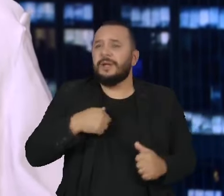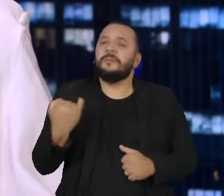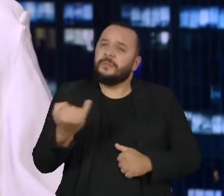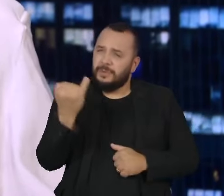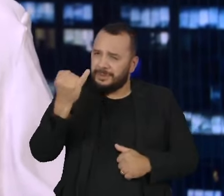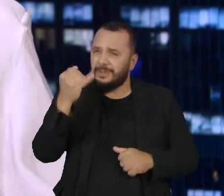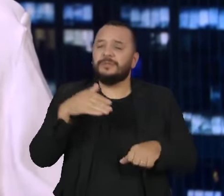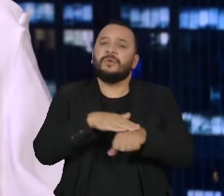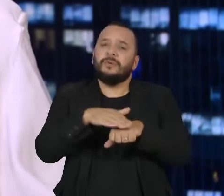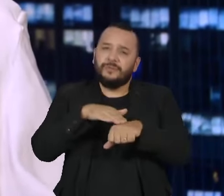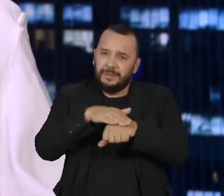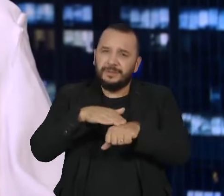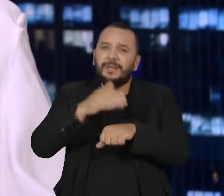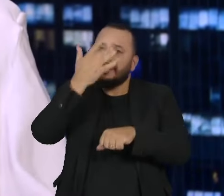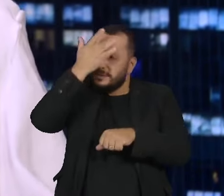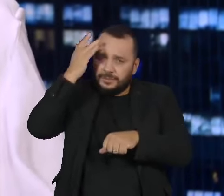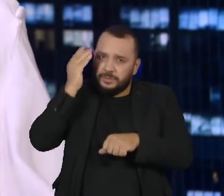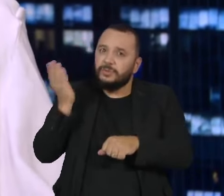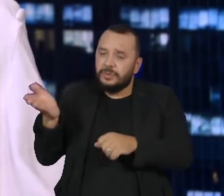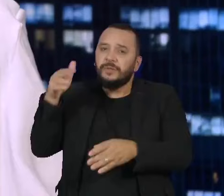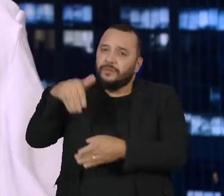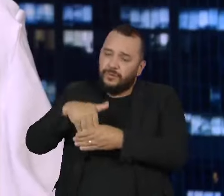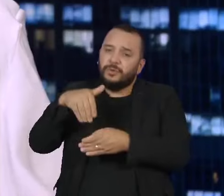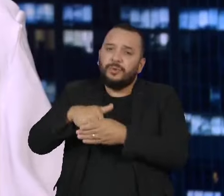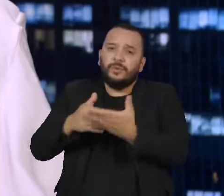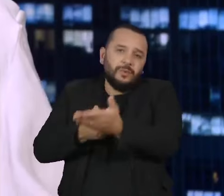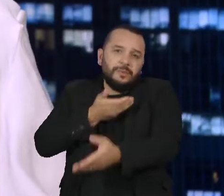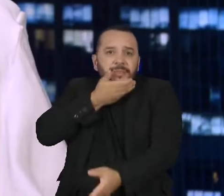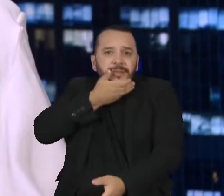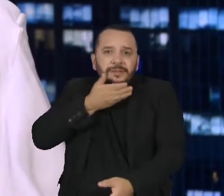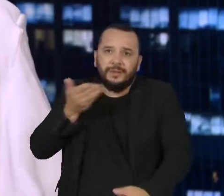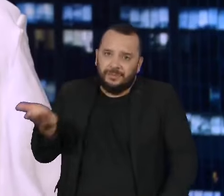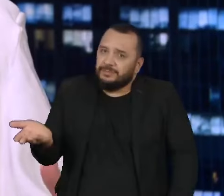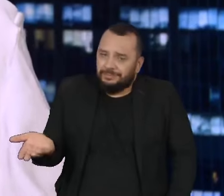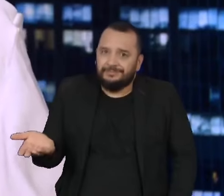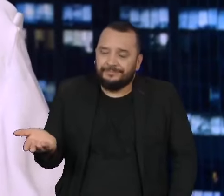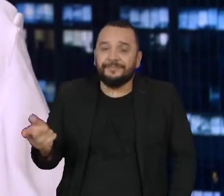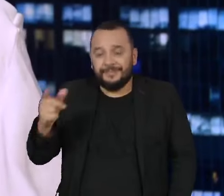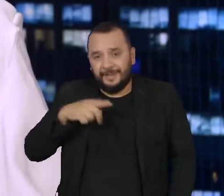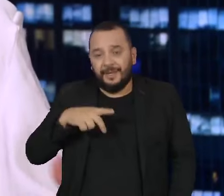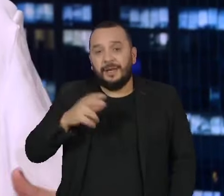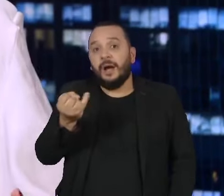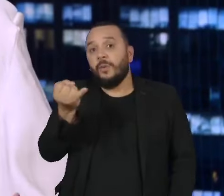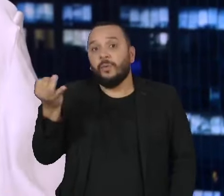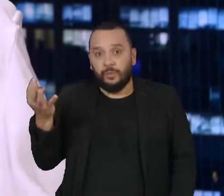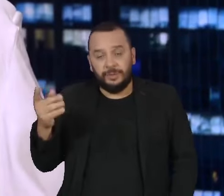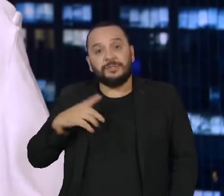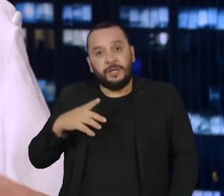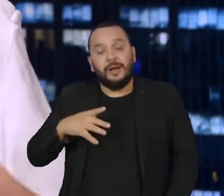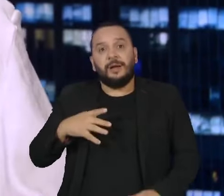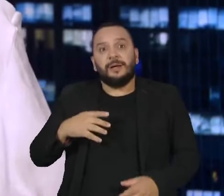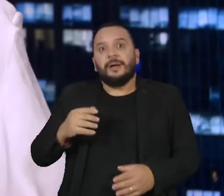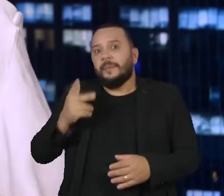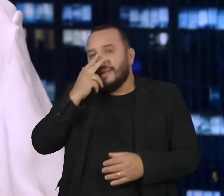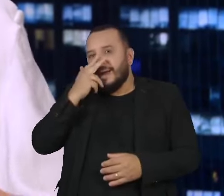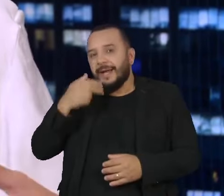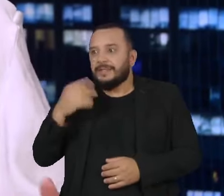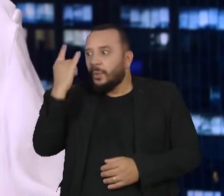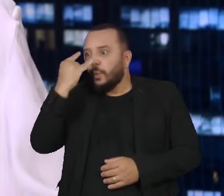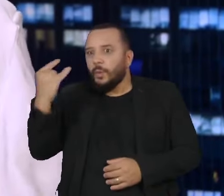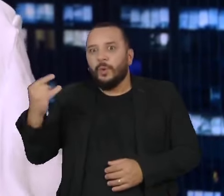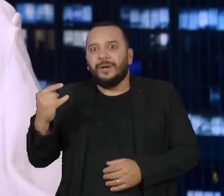esse público que votou no Pablo Marçal, que embora tenha uma parcela que se identifique com a extrema-direita, se identifique com